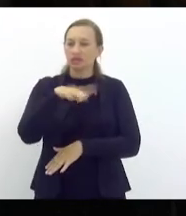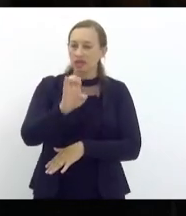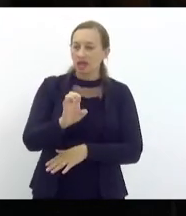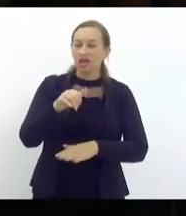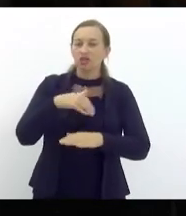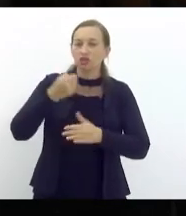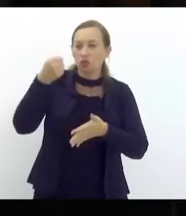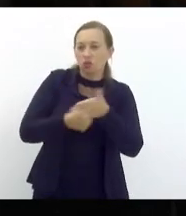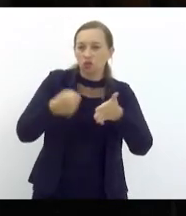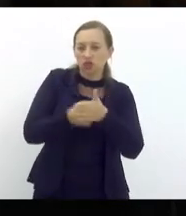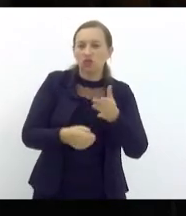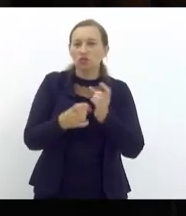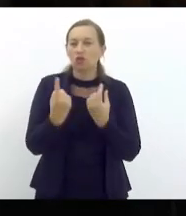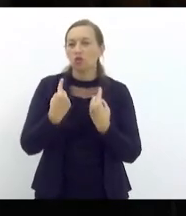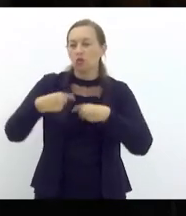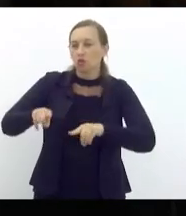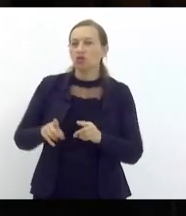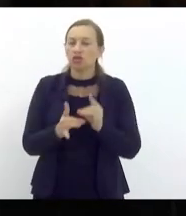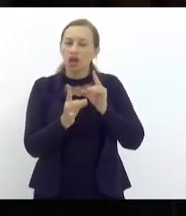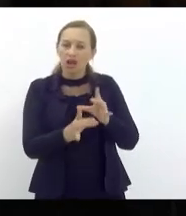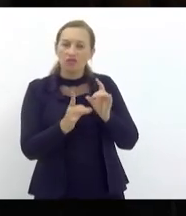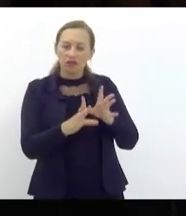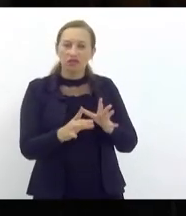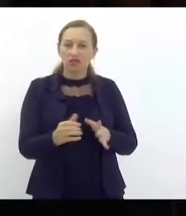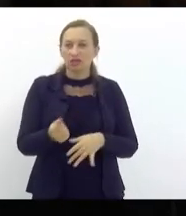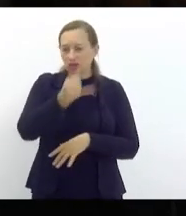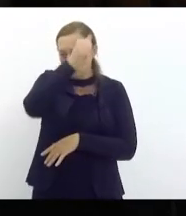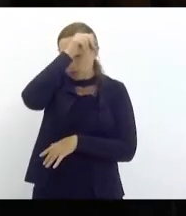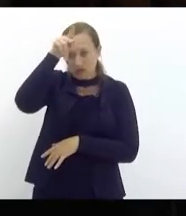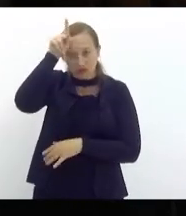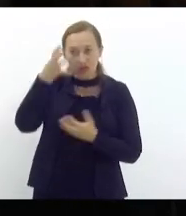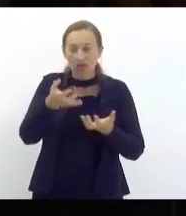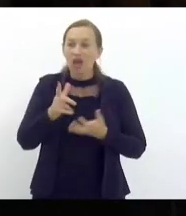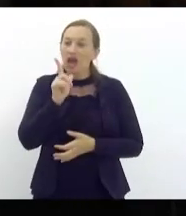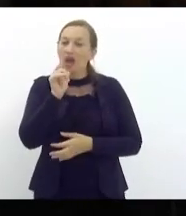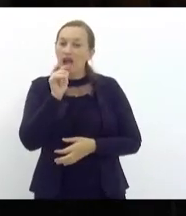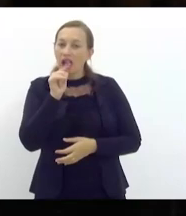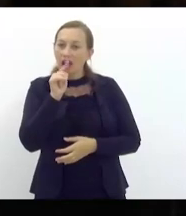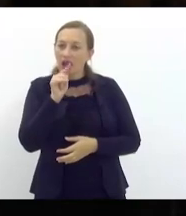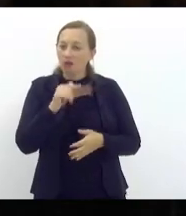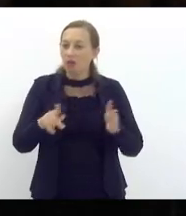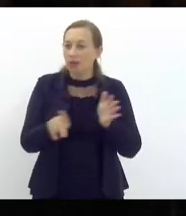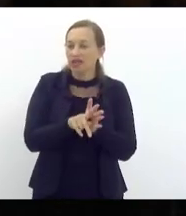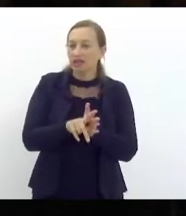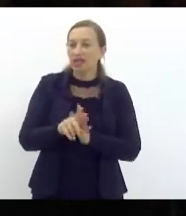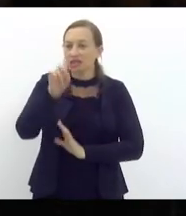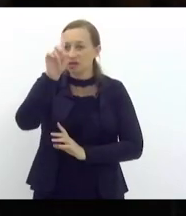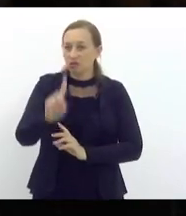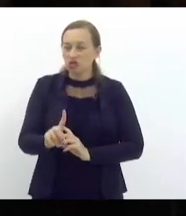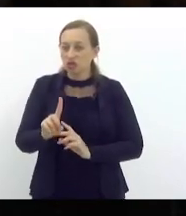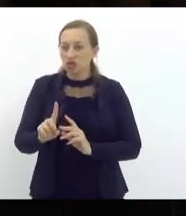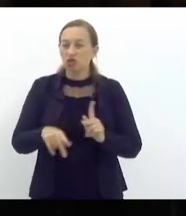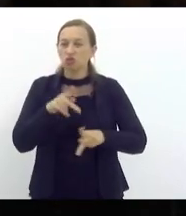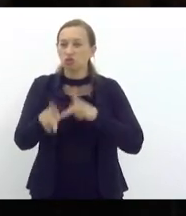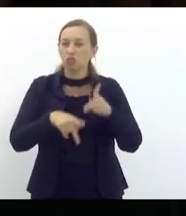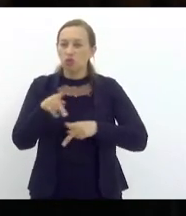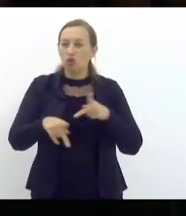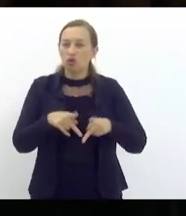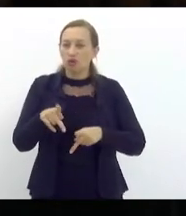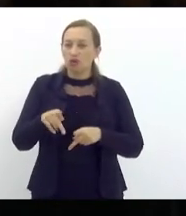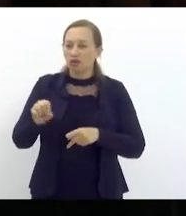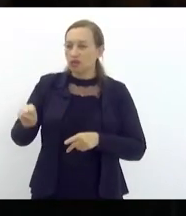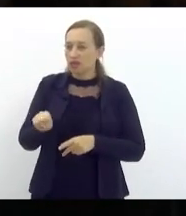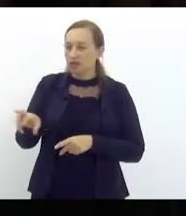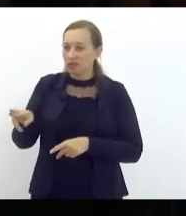estão lutando contra essa privatização do prefeito a água é bem público é direito do povo na nossa região serrana